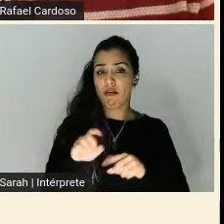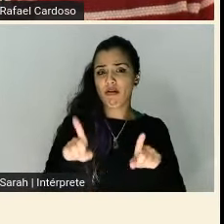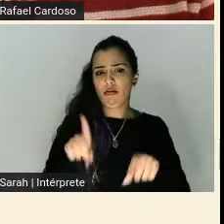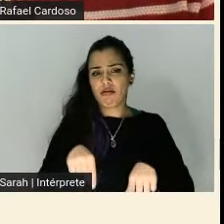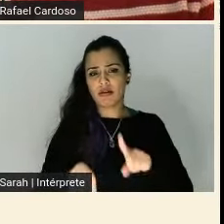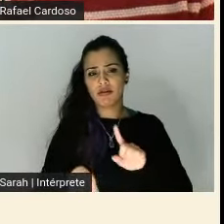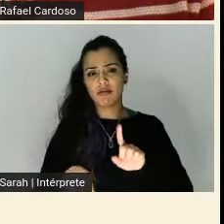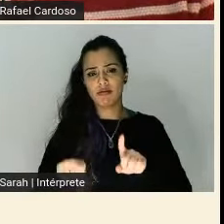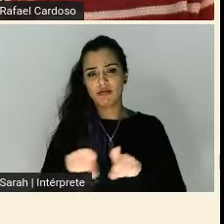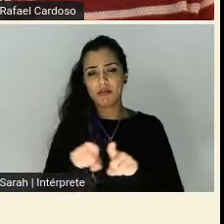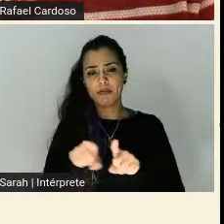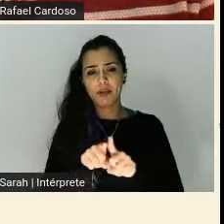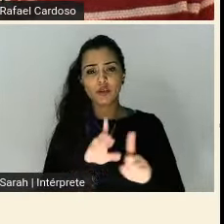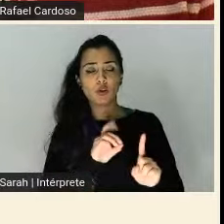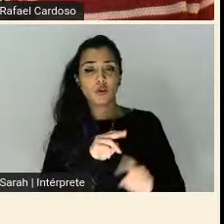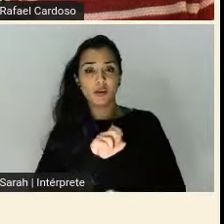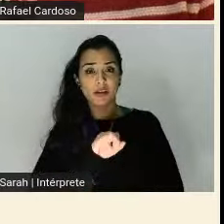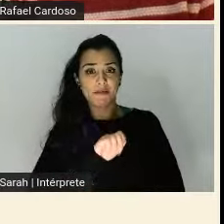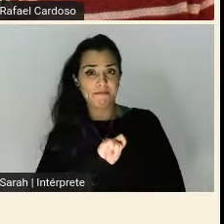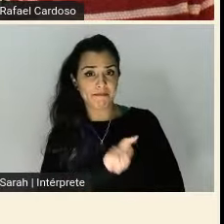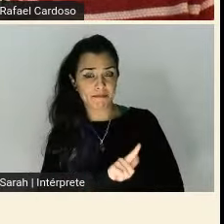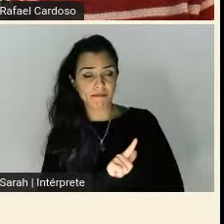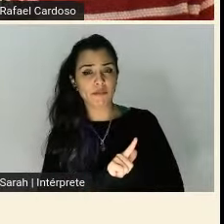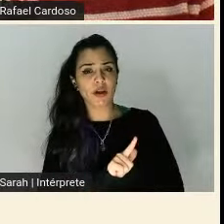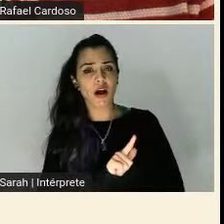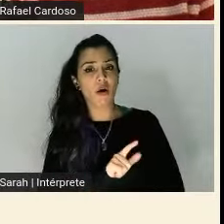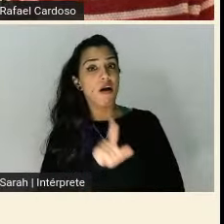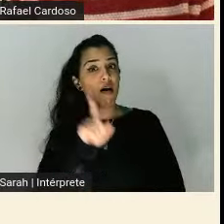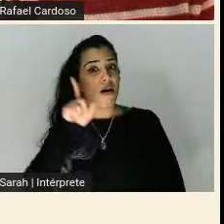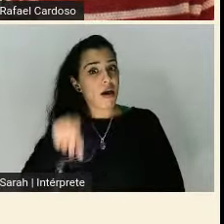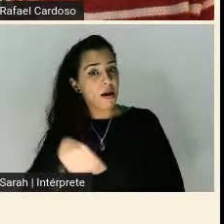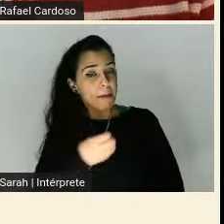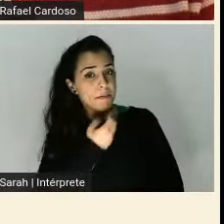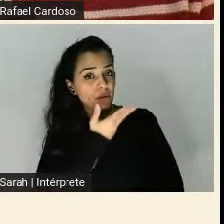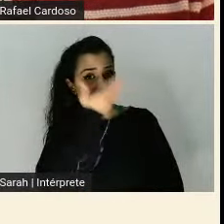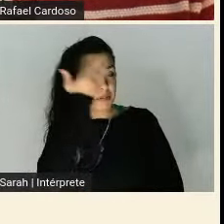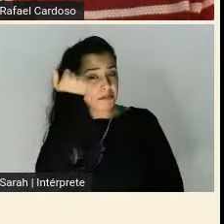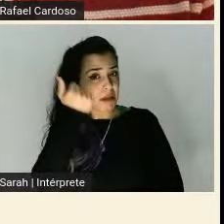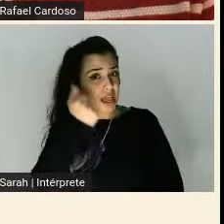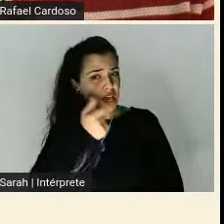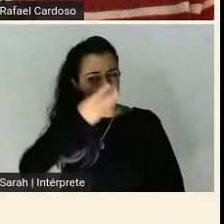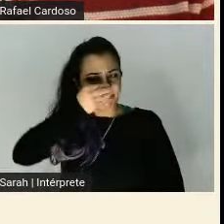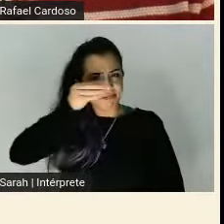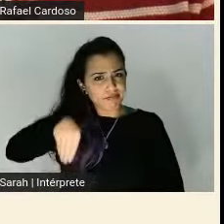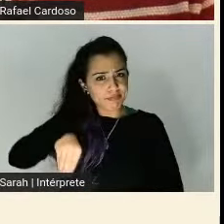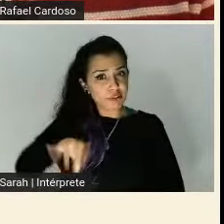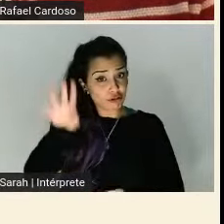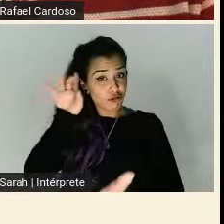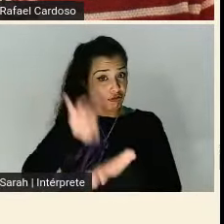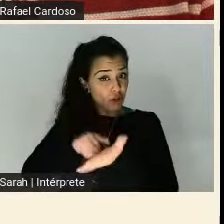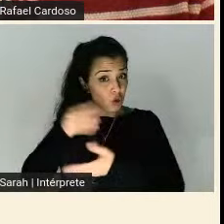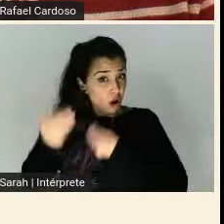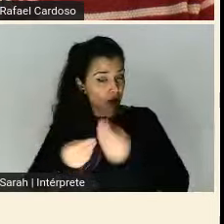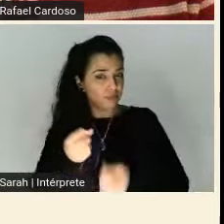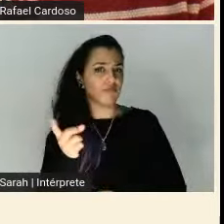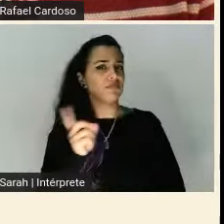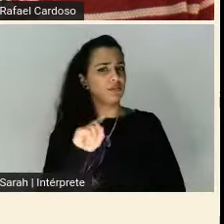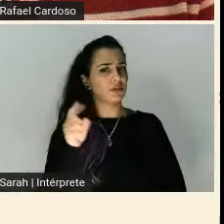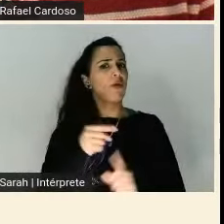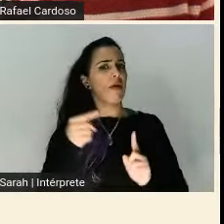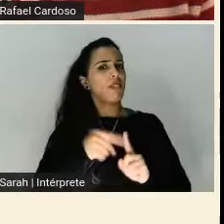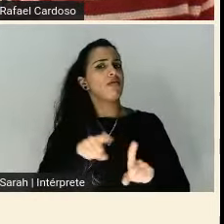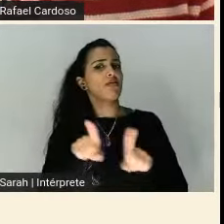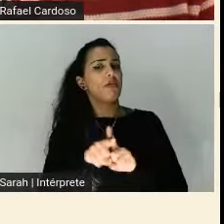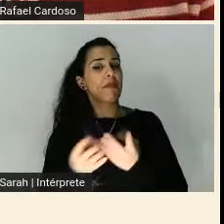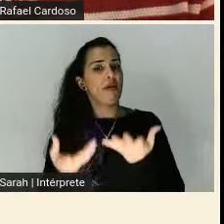é importante não superestimar sua originalidade. O autor também bebeu em suas fontes, duas